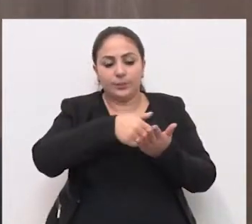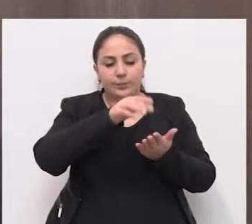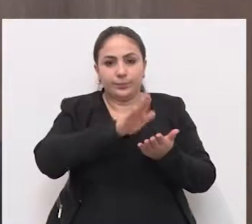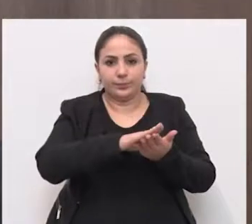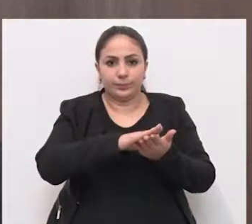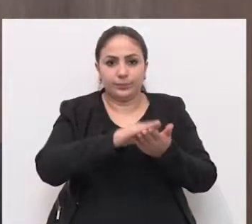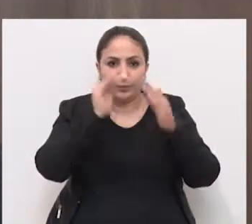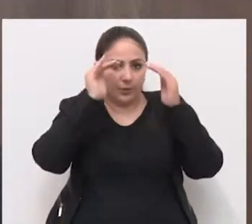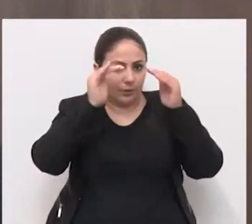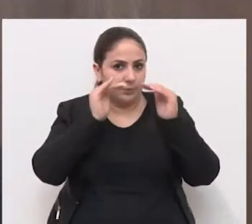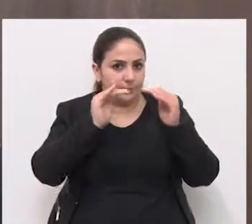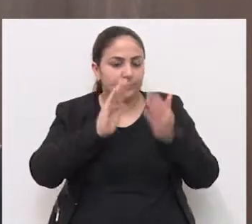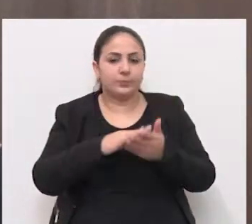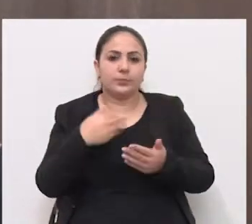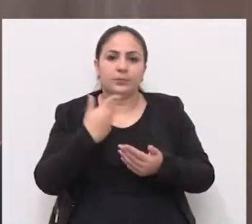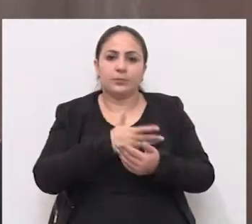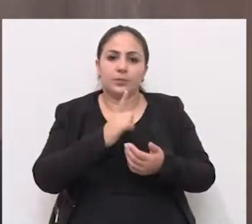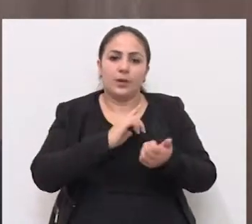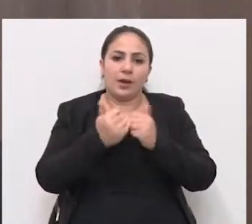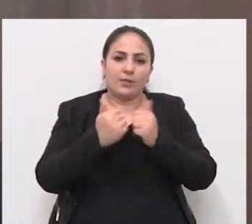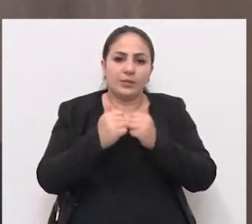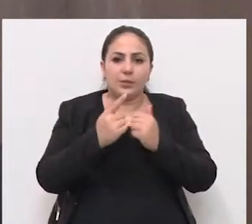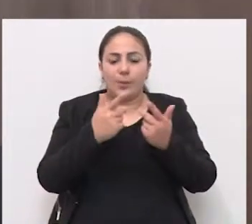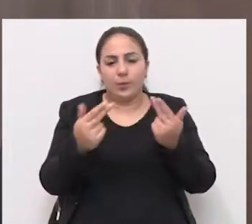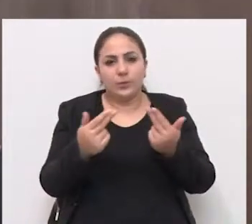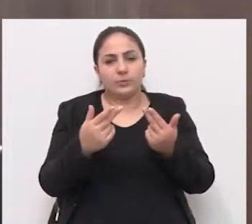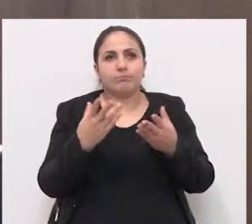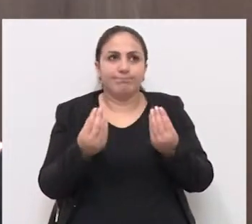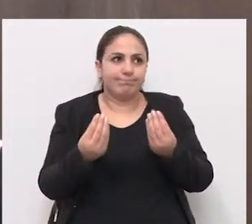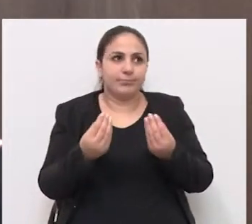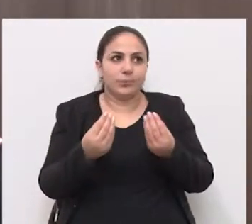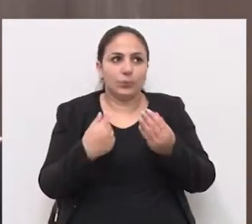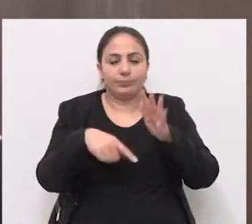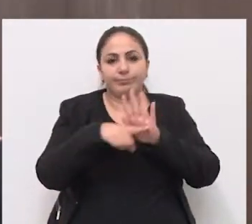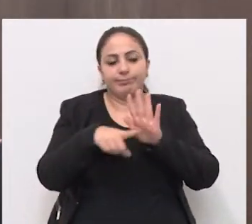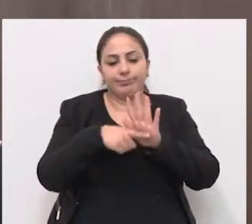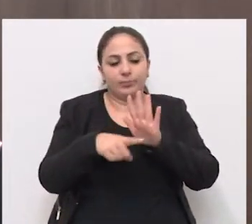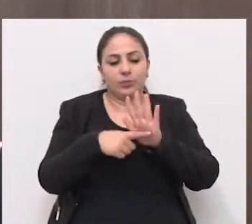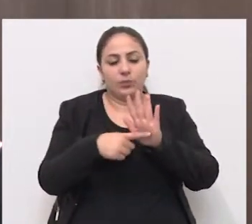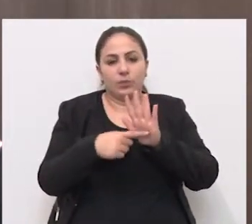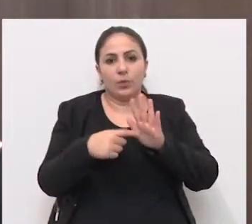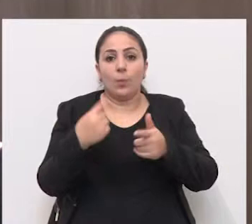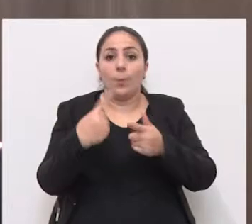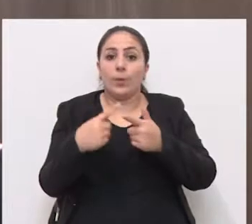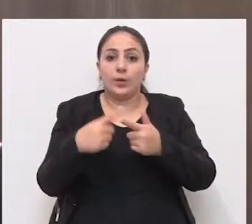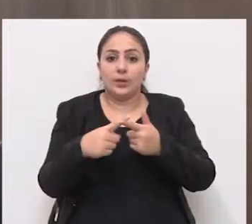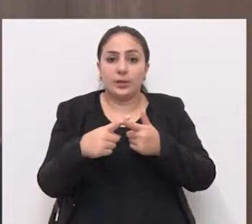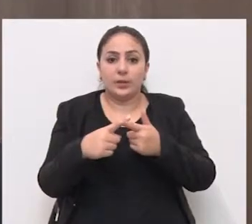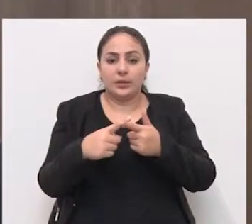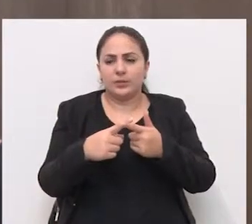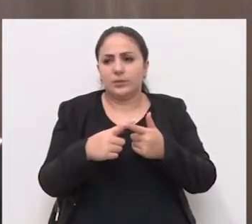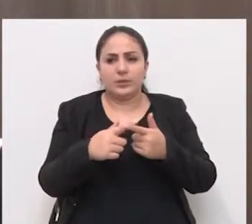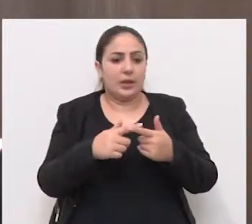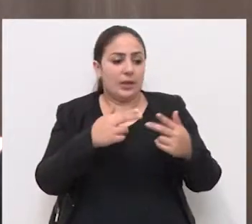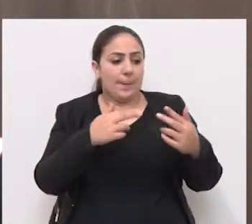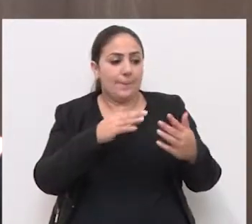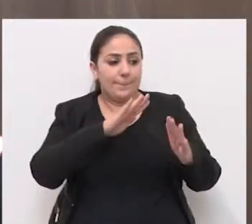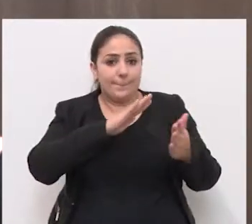retirando as multas do não cumprimento, e isso nós avaliamos como algo realmente negativo,